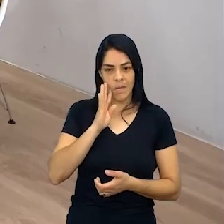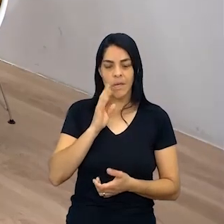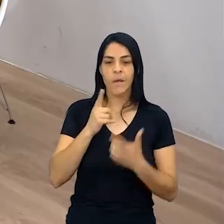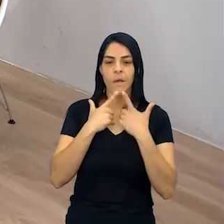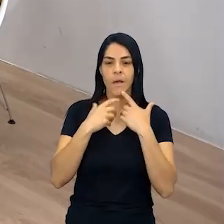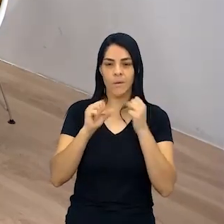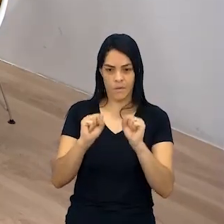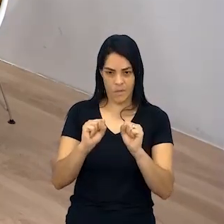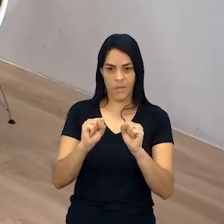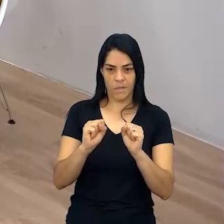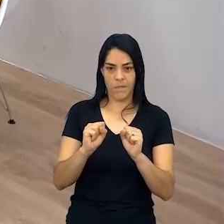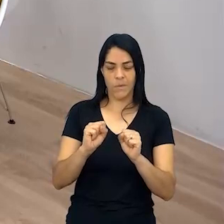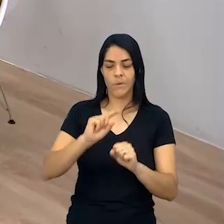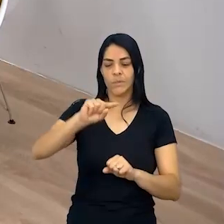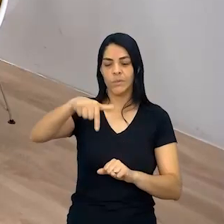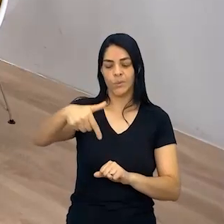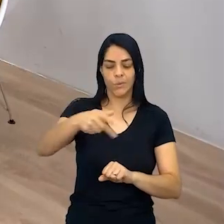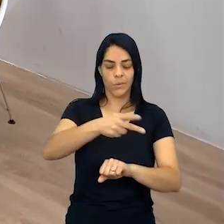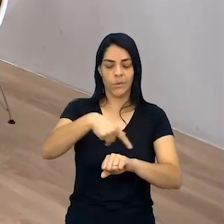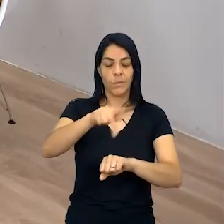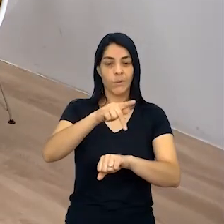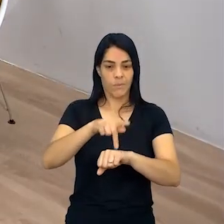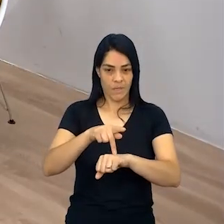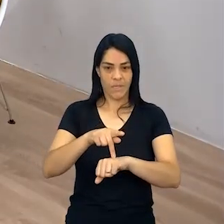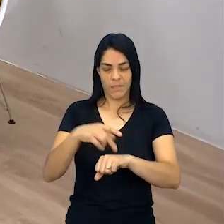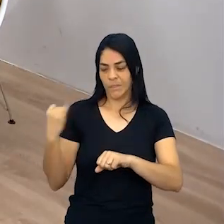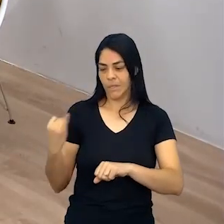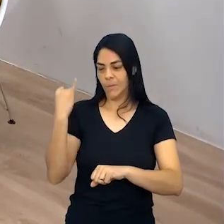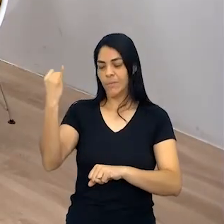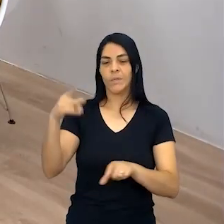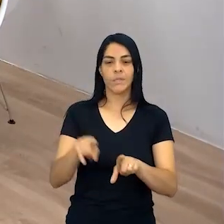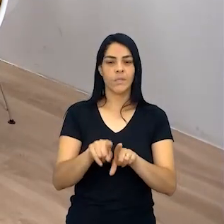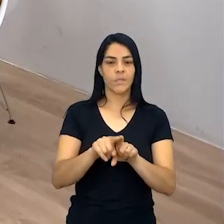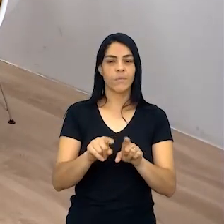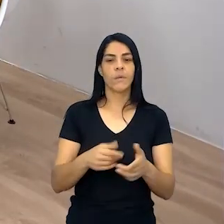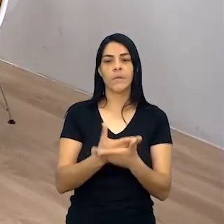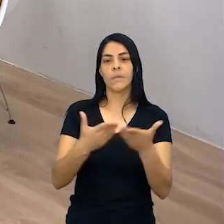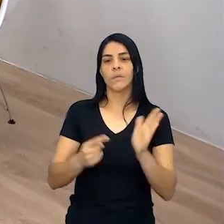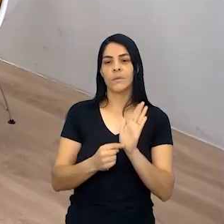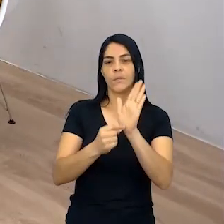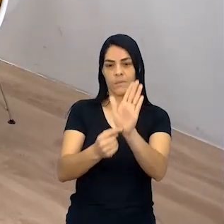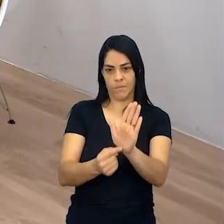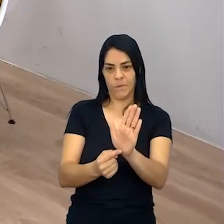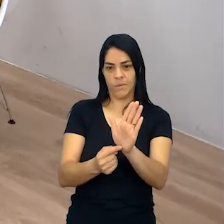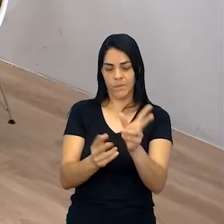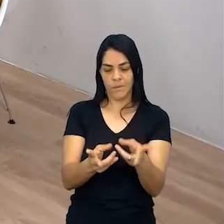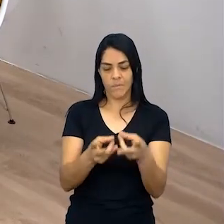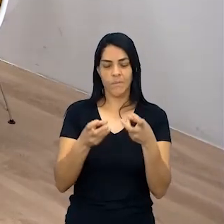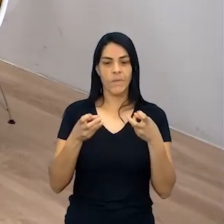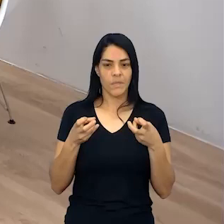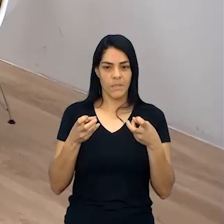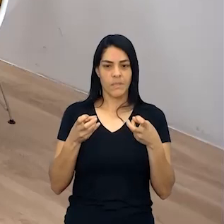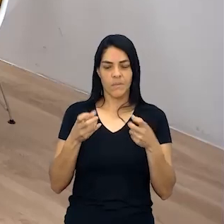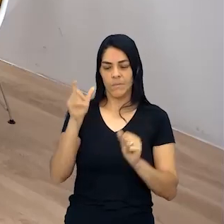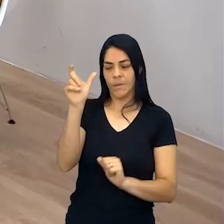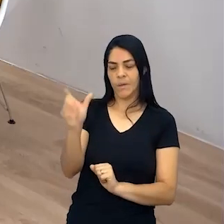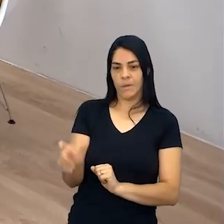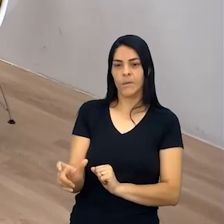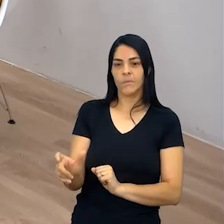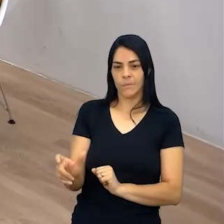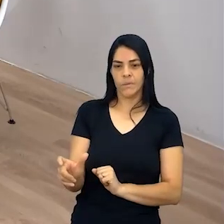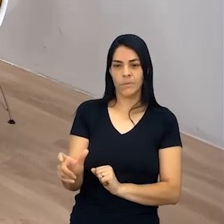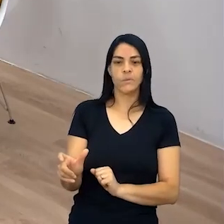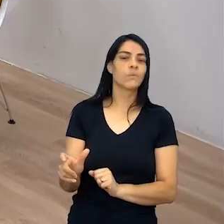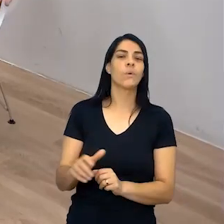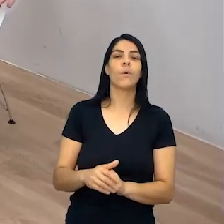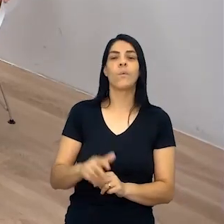acho que na questão da língua estrangeira, eu acho que a gente traz, por exemplo, nós falamos aqui de olhar para o sujeito. Olhar para esse sujeito, esse migrante que